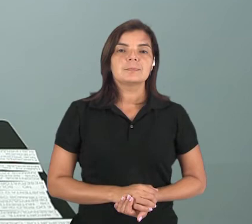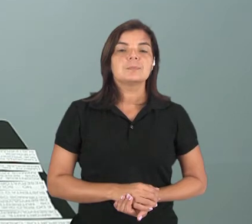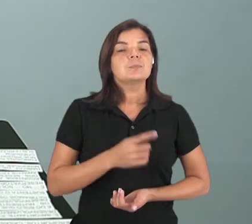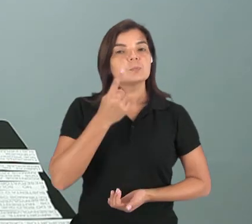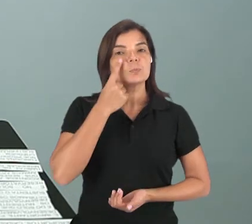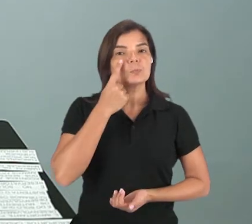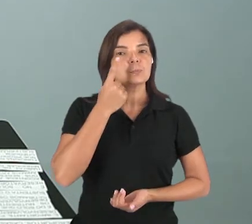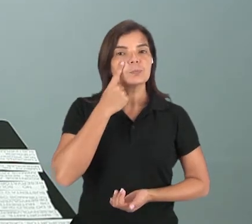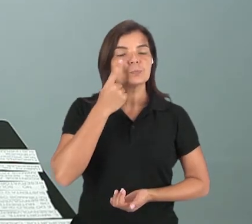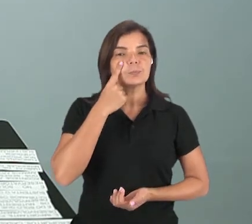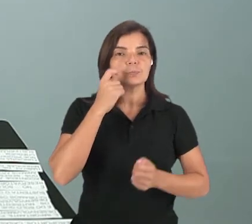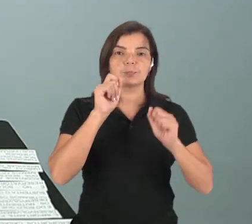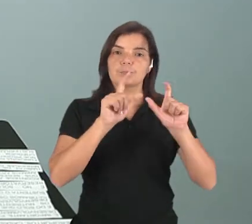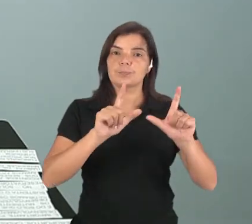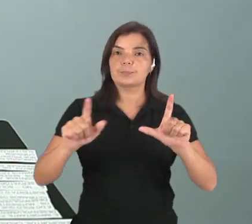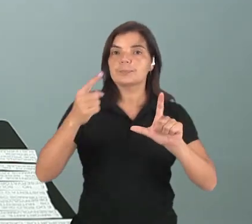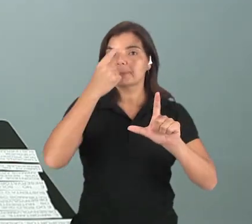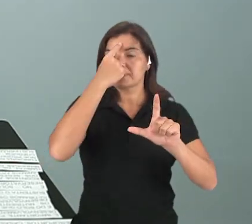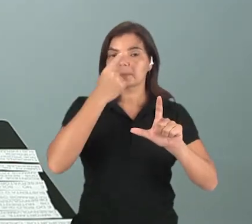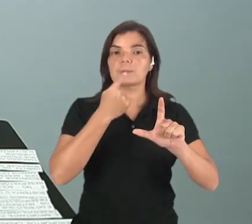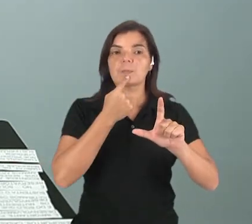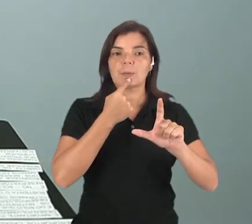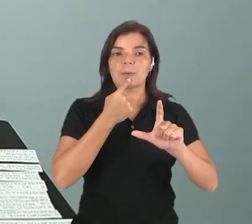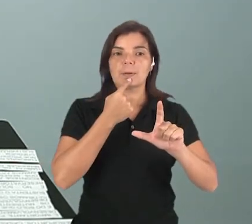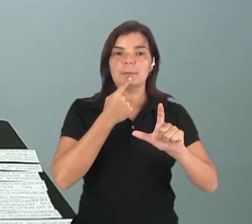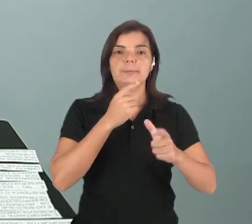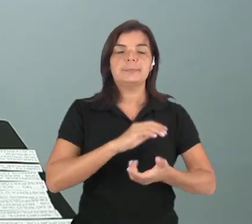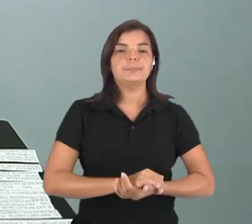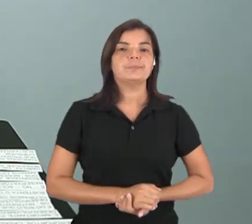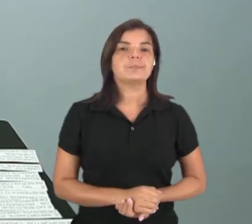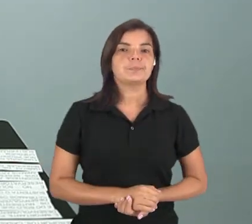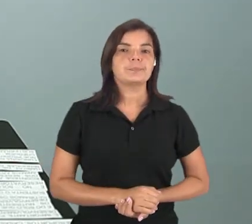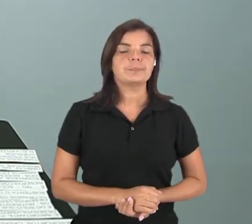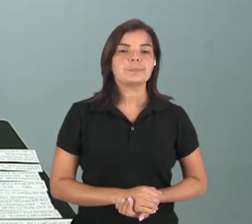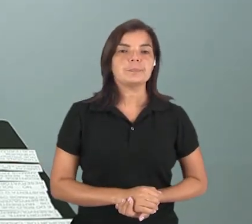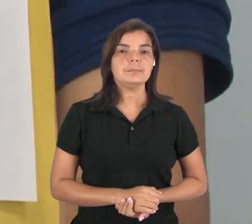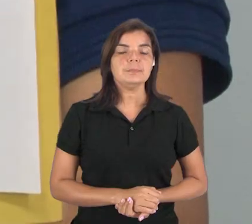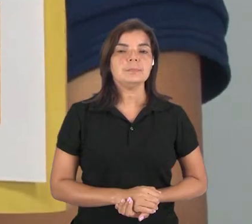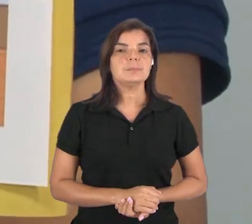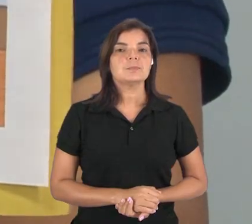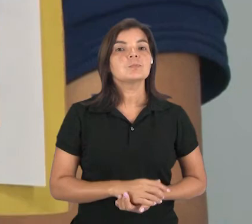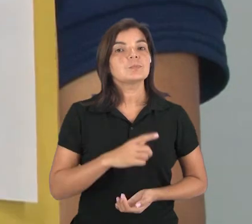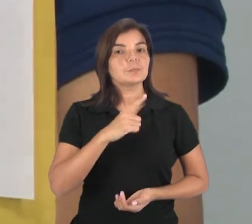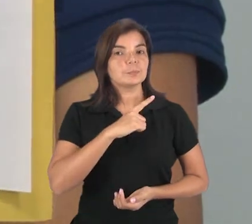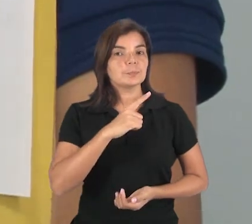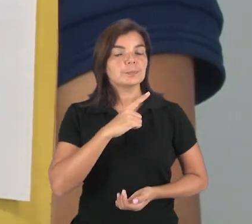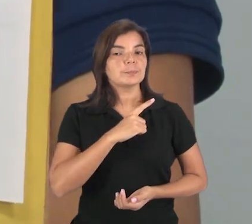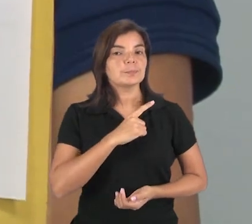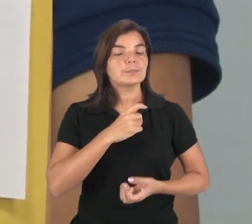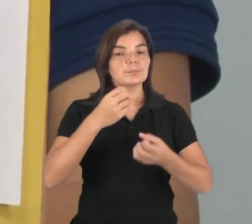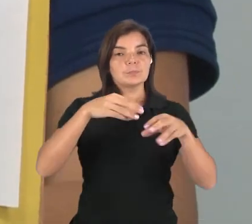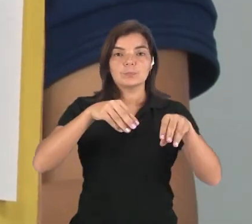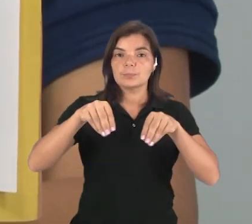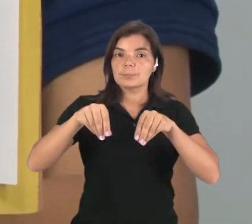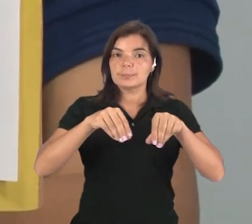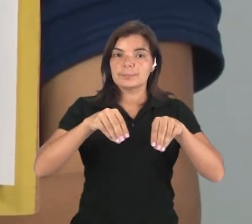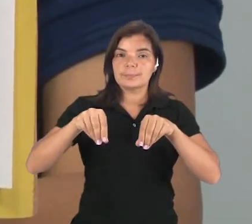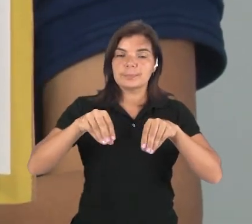Vamos observar bem essa imagem, tá? Então, vamos observar aqui. Aqui nós vamos abordar o